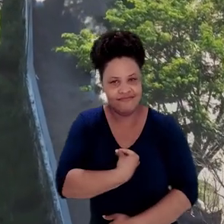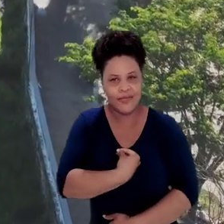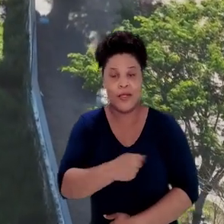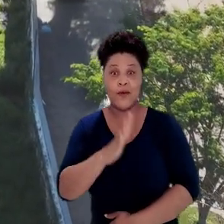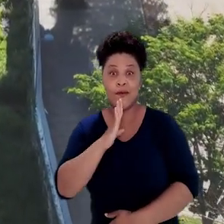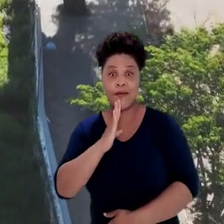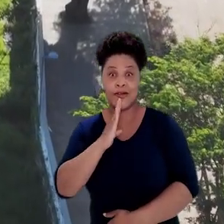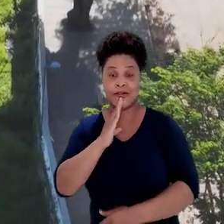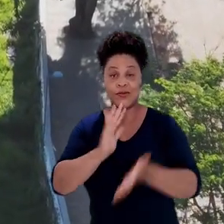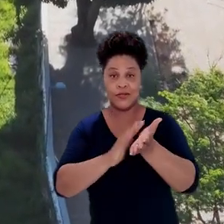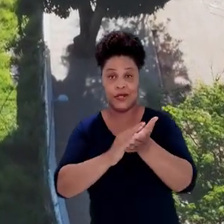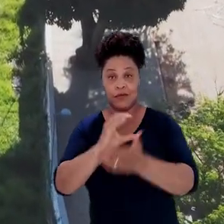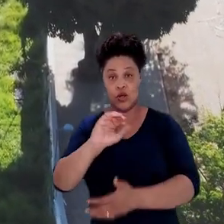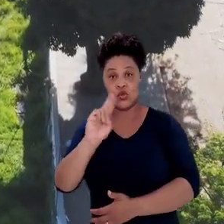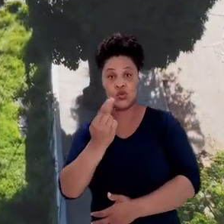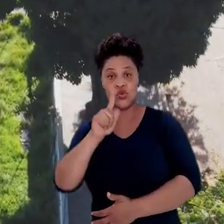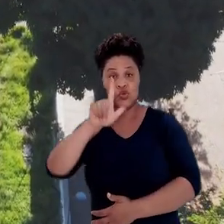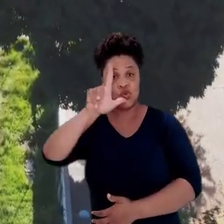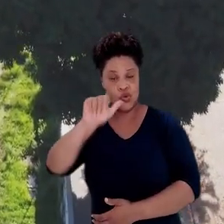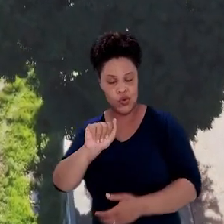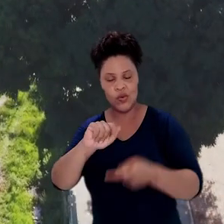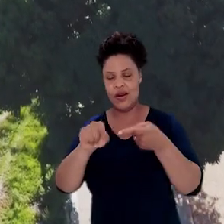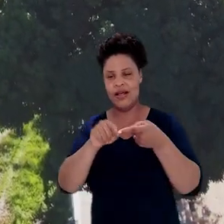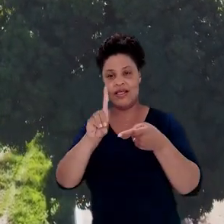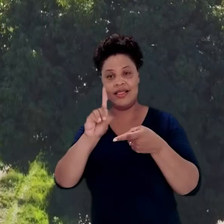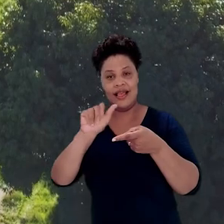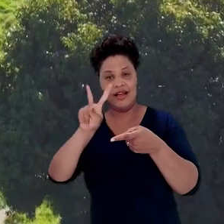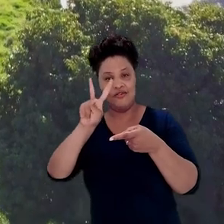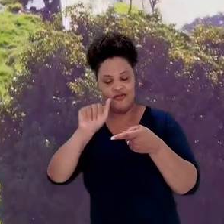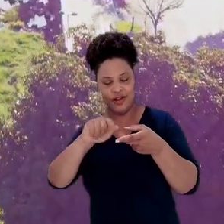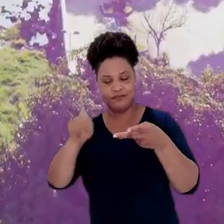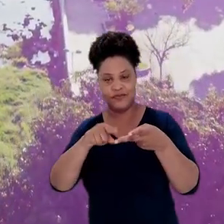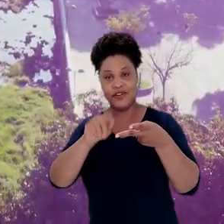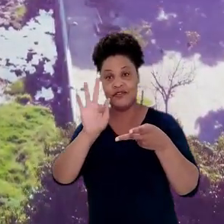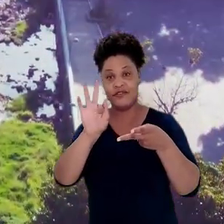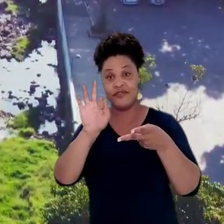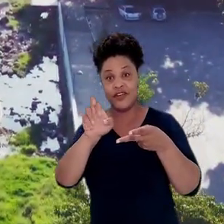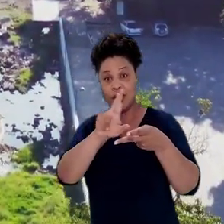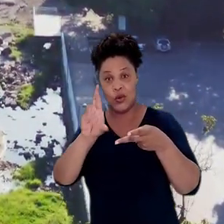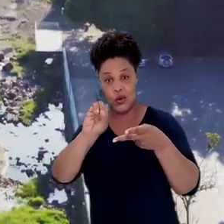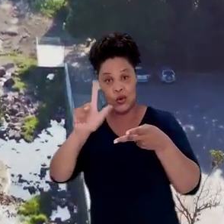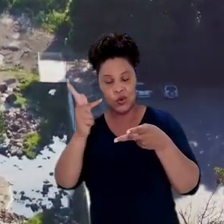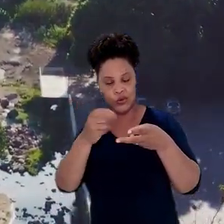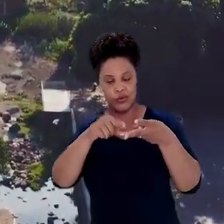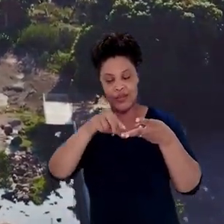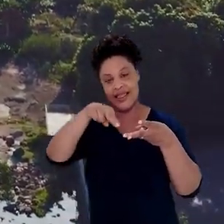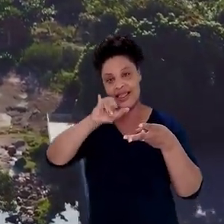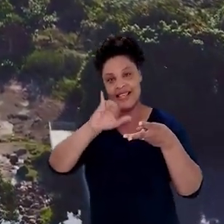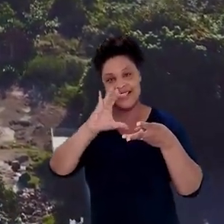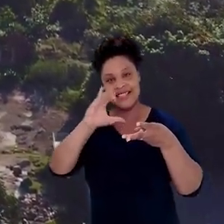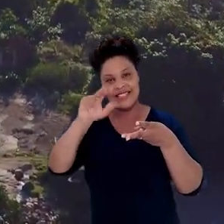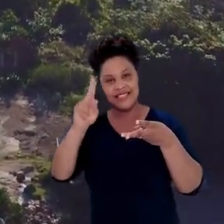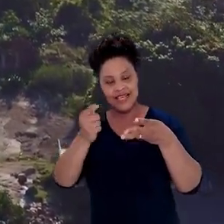minha ancestralidade me alimento. Conheci o samba chulo através de Dona Dalva do samba, seu Ferrolho da viola, Dona